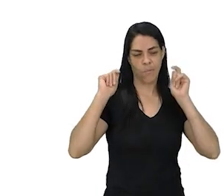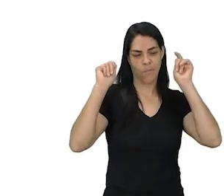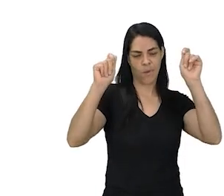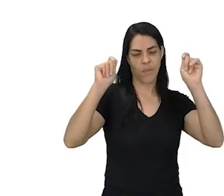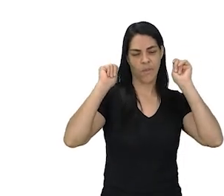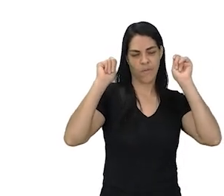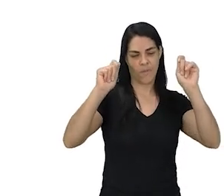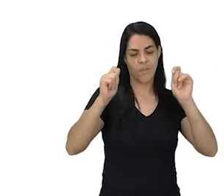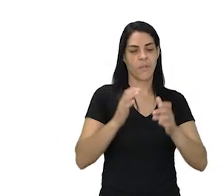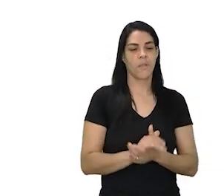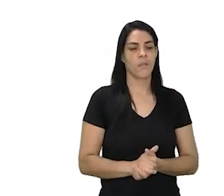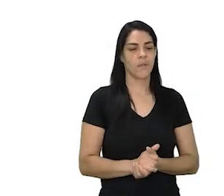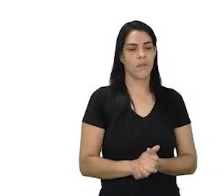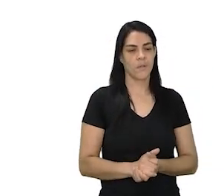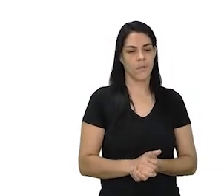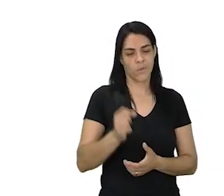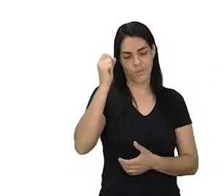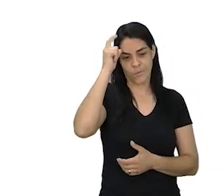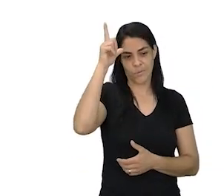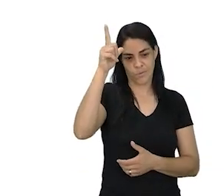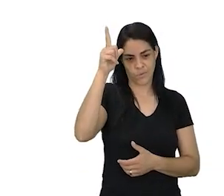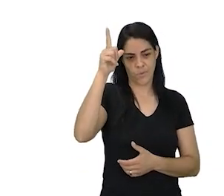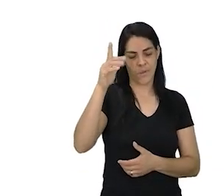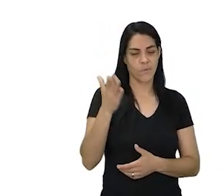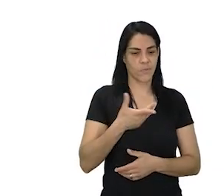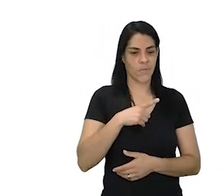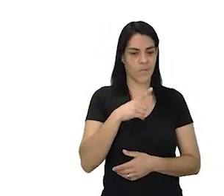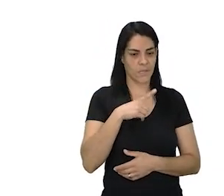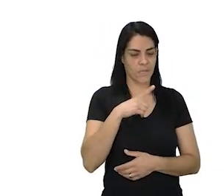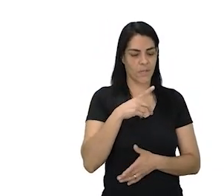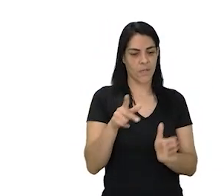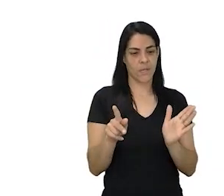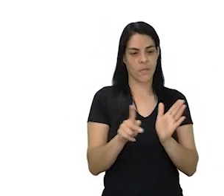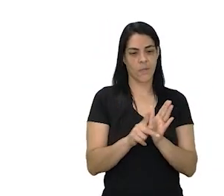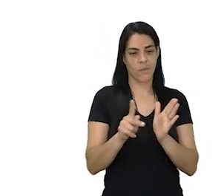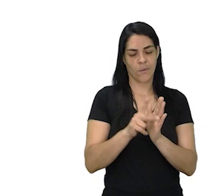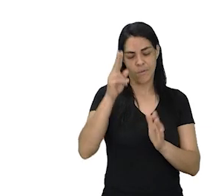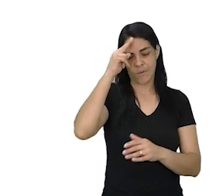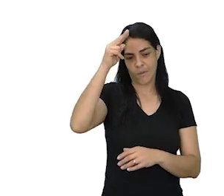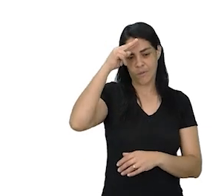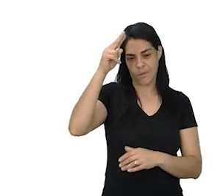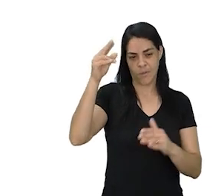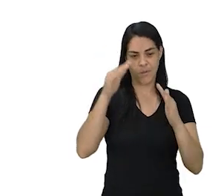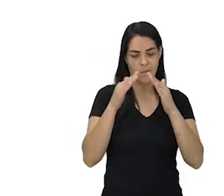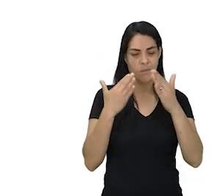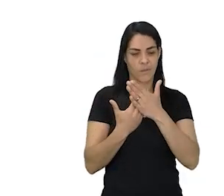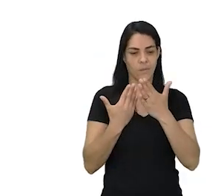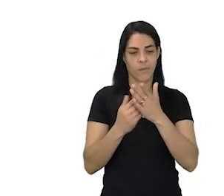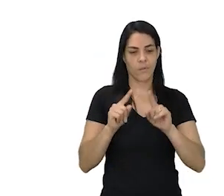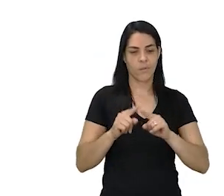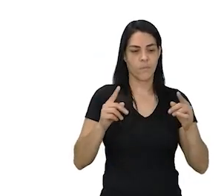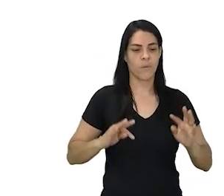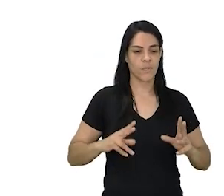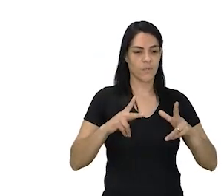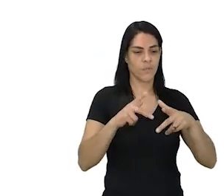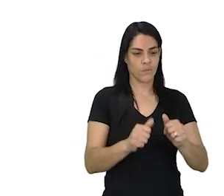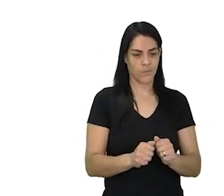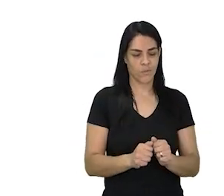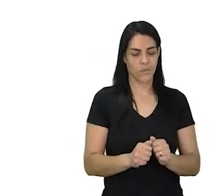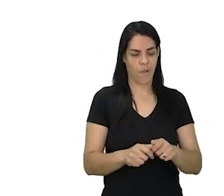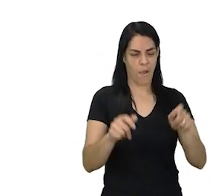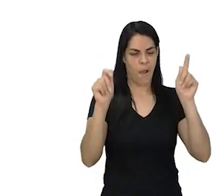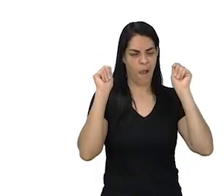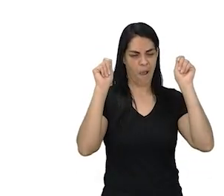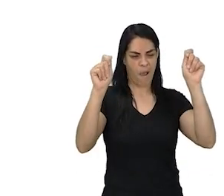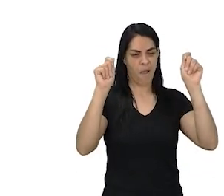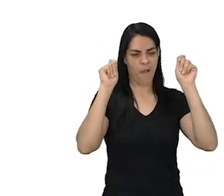culturais que já estão consagradas pela história escolar, mas todas aquelas manifestações culturais